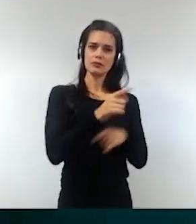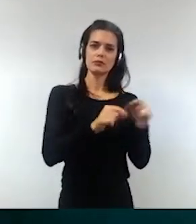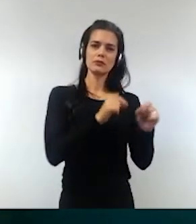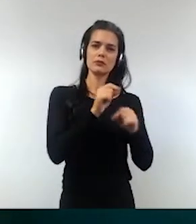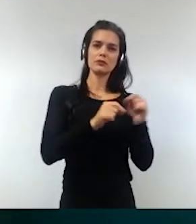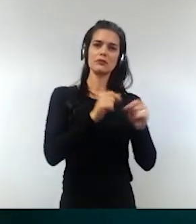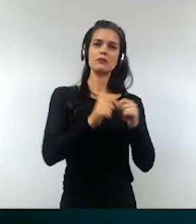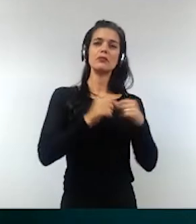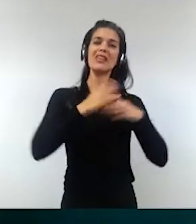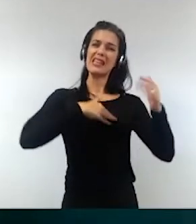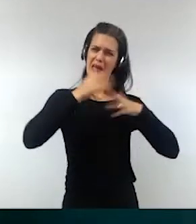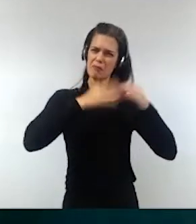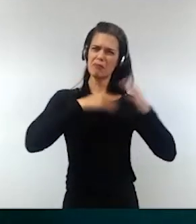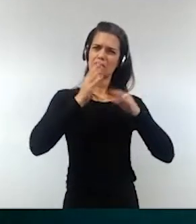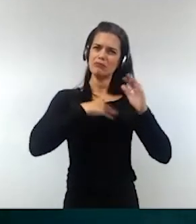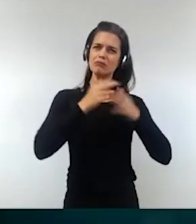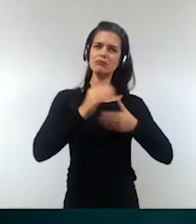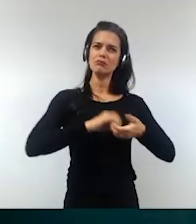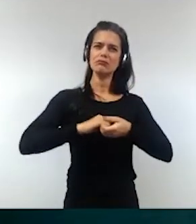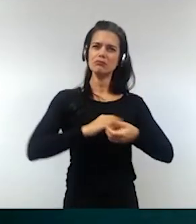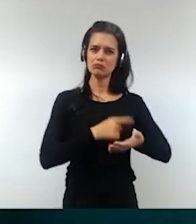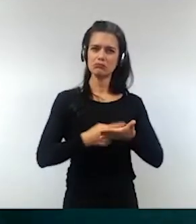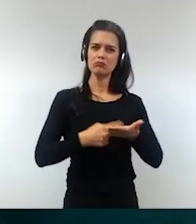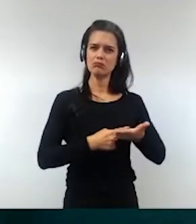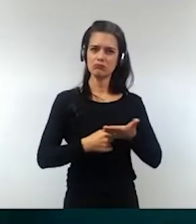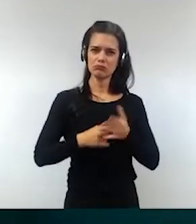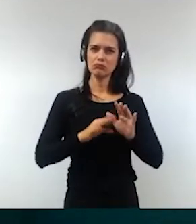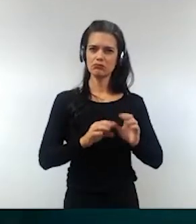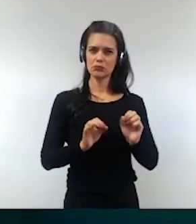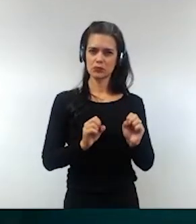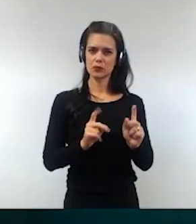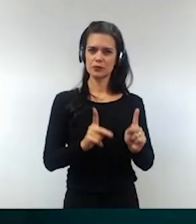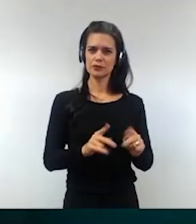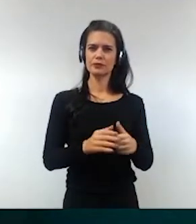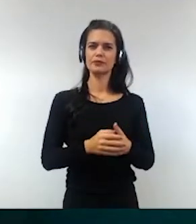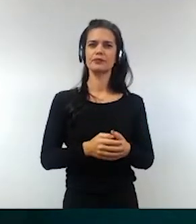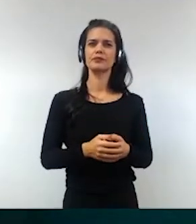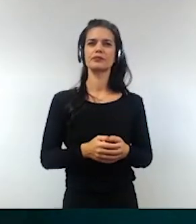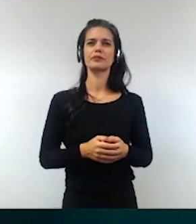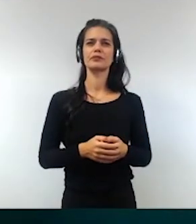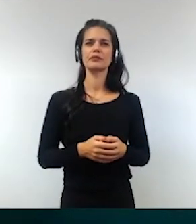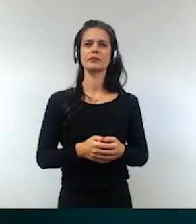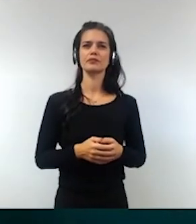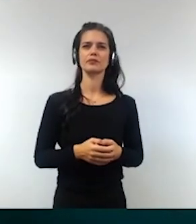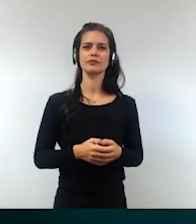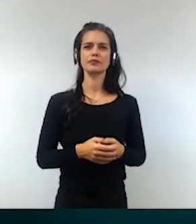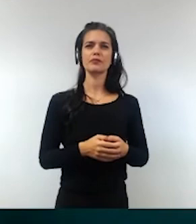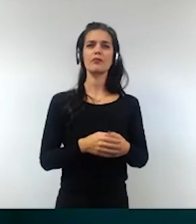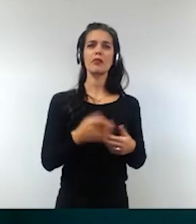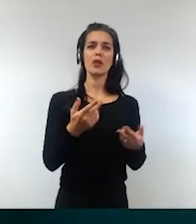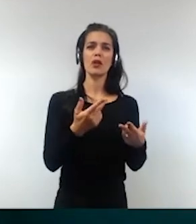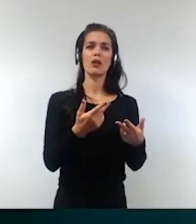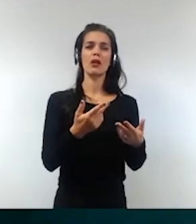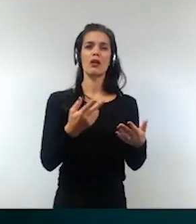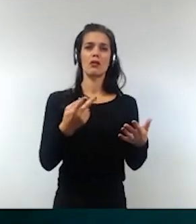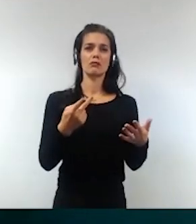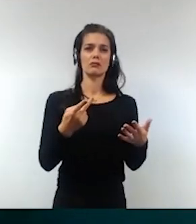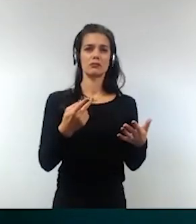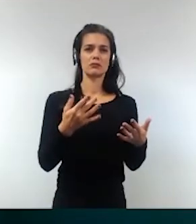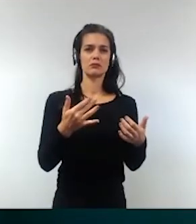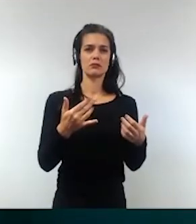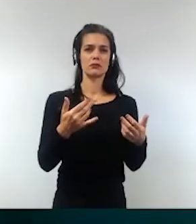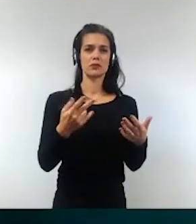falar da prática mesmo da mediação, tá, gente? Daqueles casos que foram iniciados antes, ou seja, aqueles casos que estavam em curso